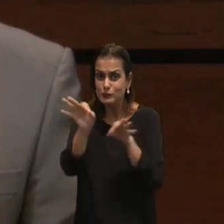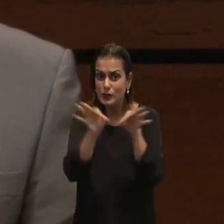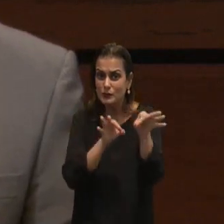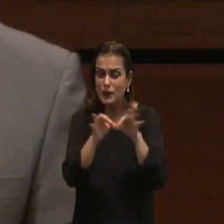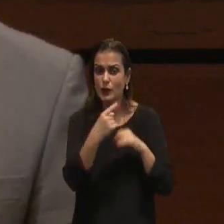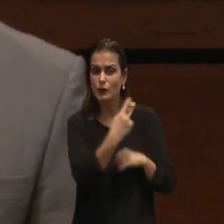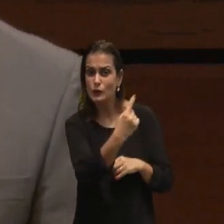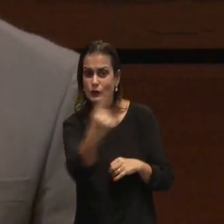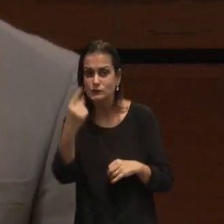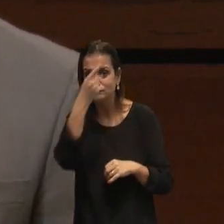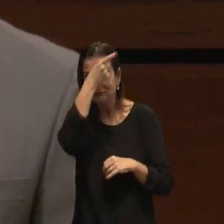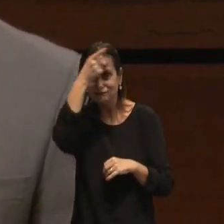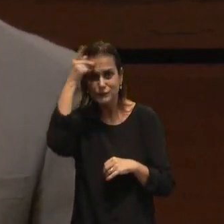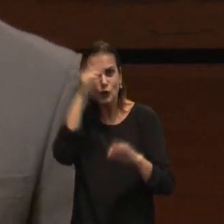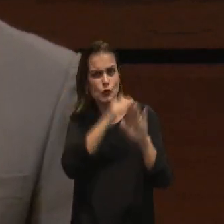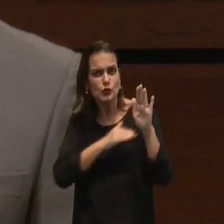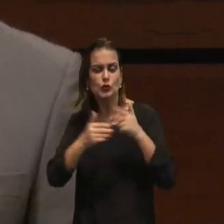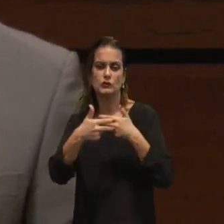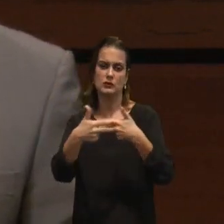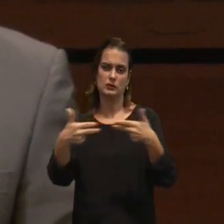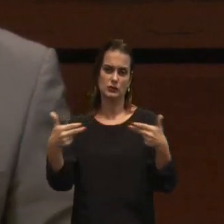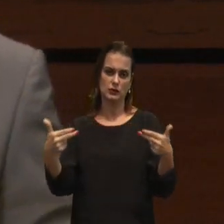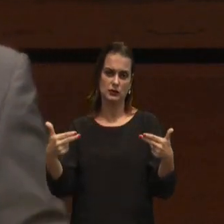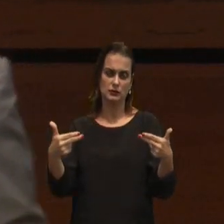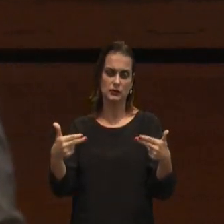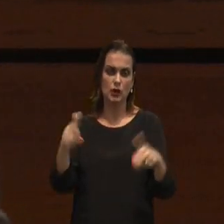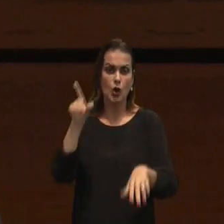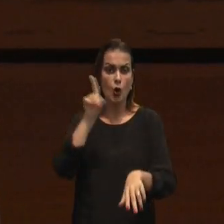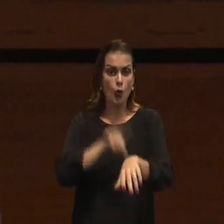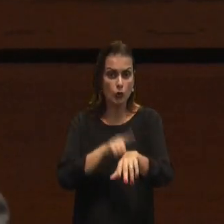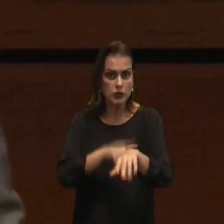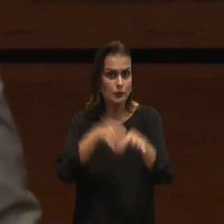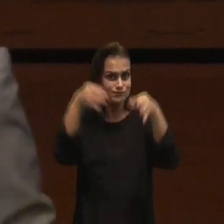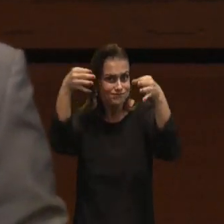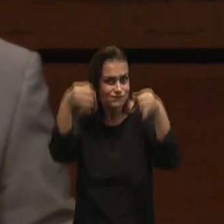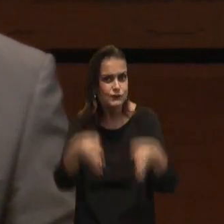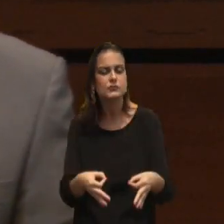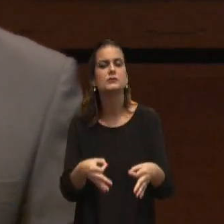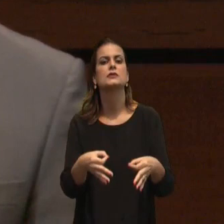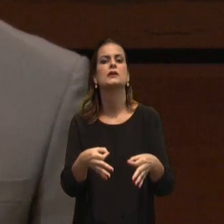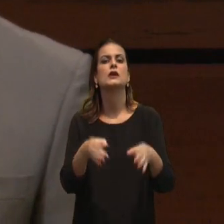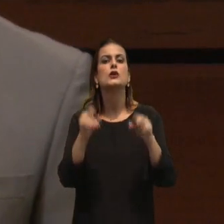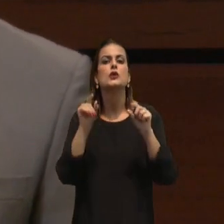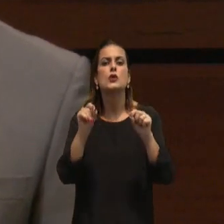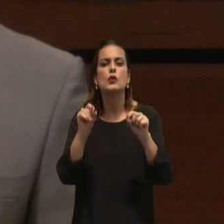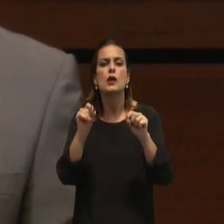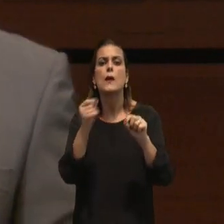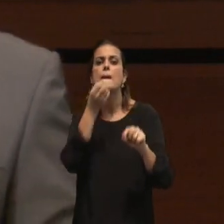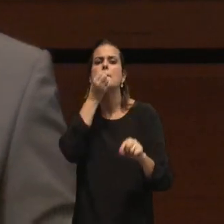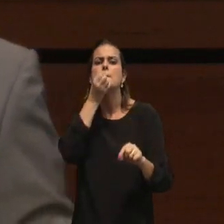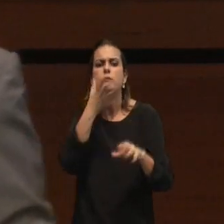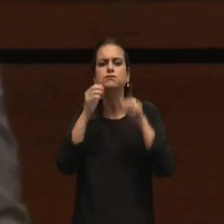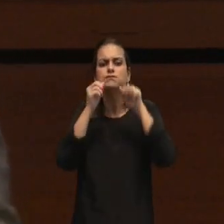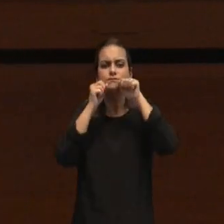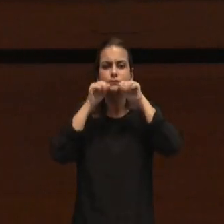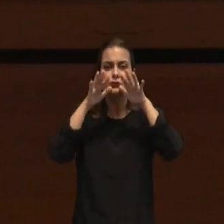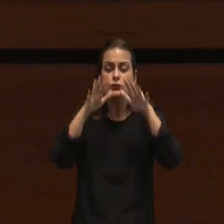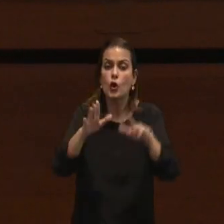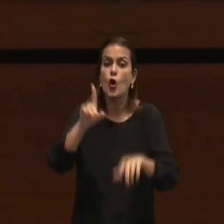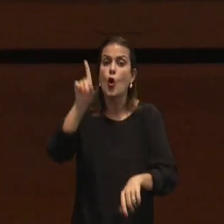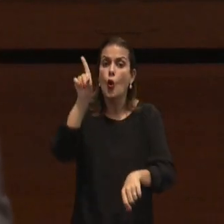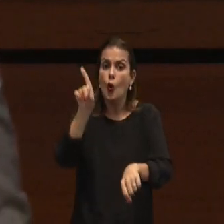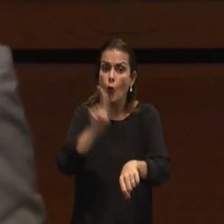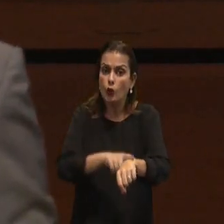para todas as coisas. Aquele tempo apropriado, favorável, aquele tempo